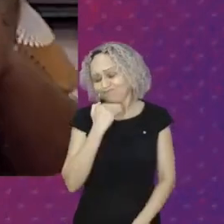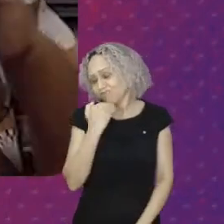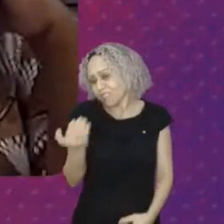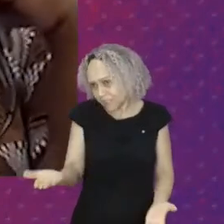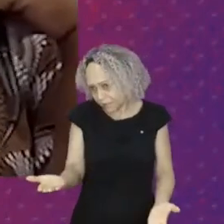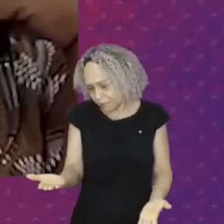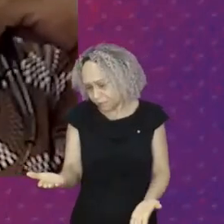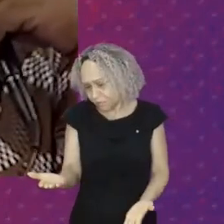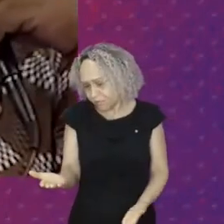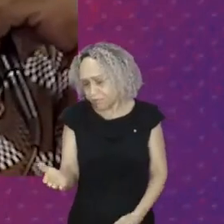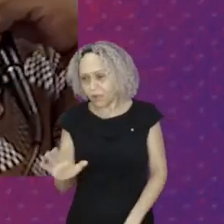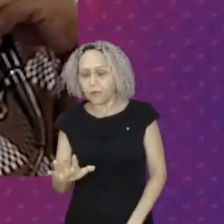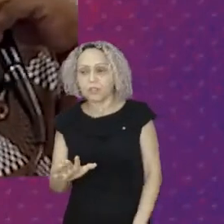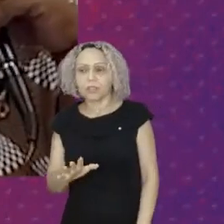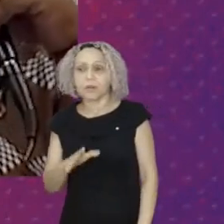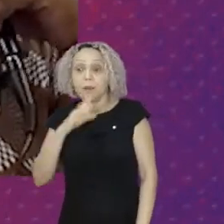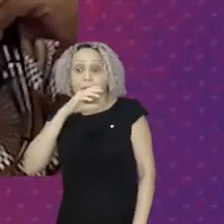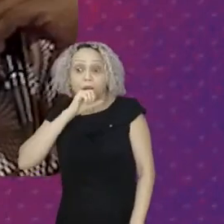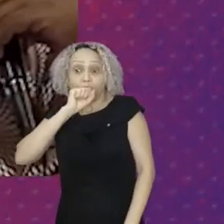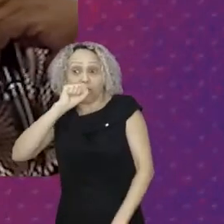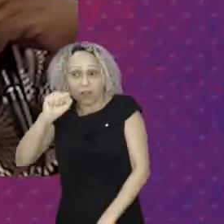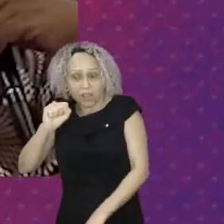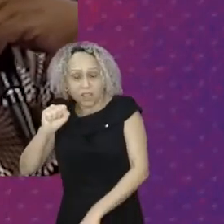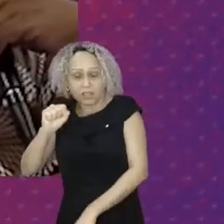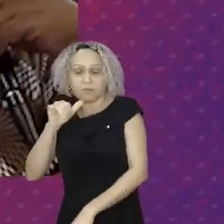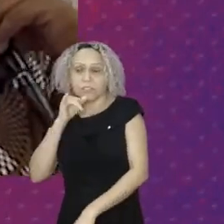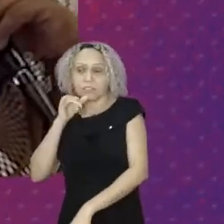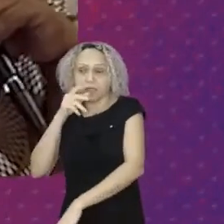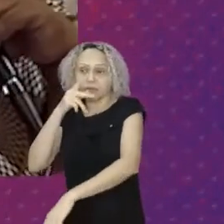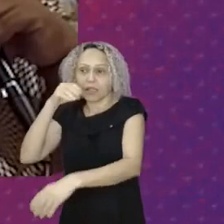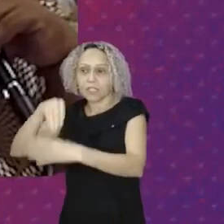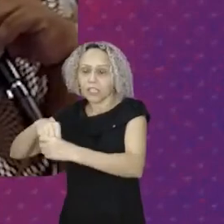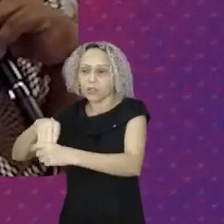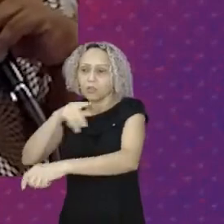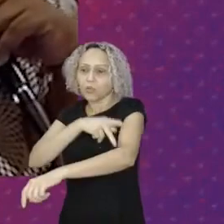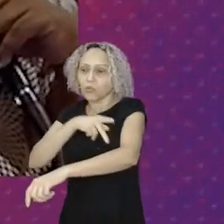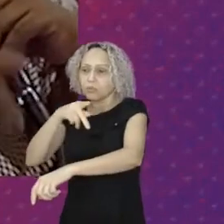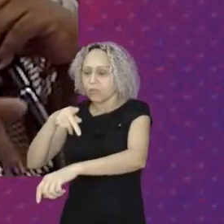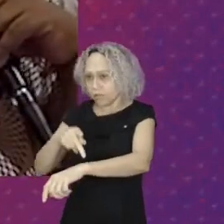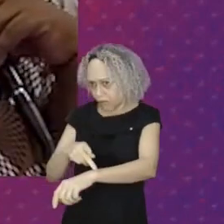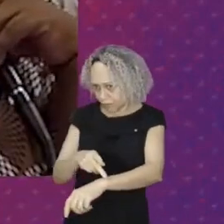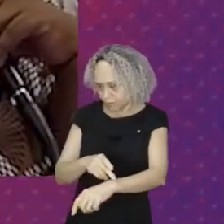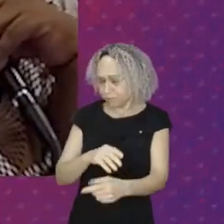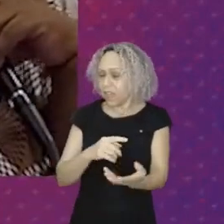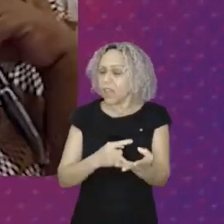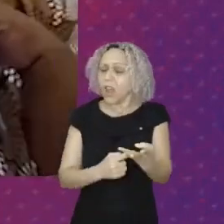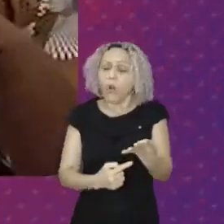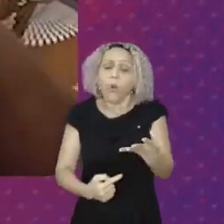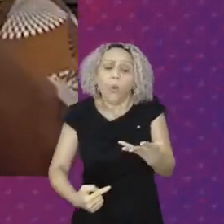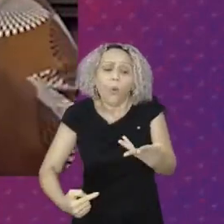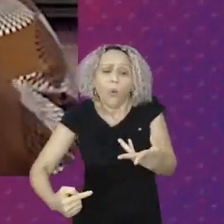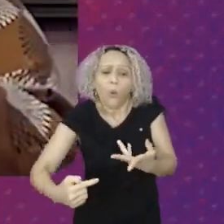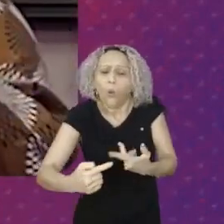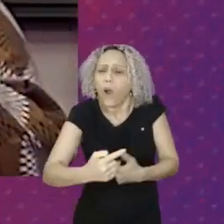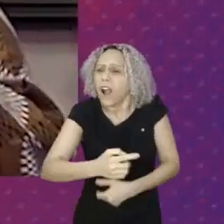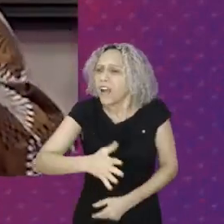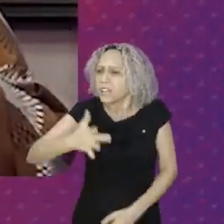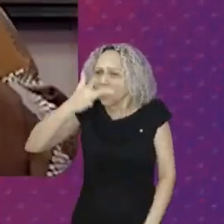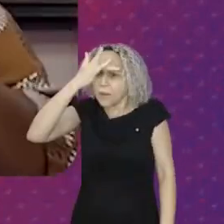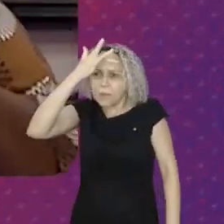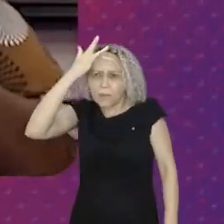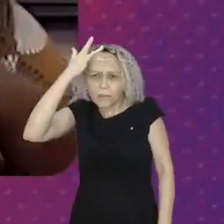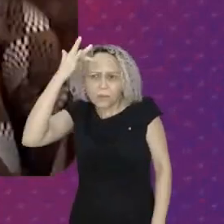nos currículos das disciplinas? Quantos pensadores e intelectuais negros nós estamos lendo